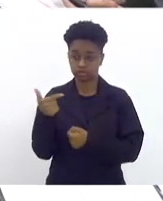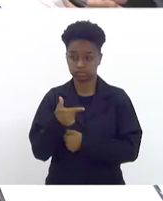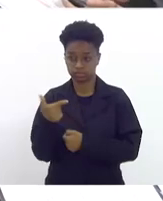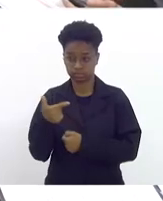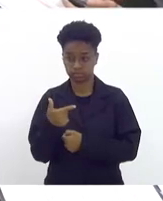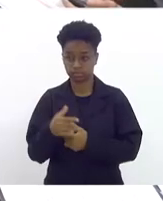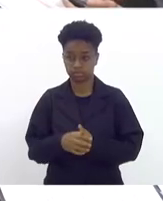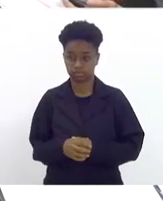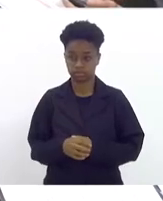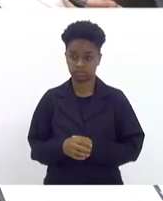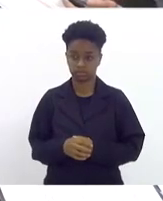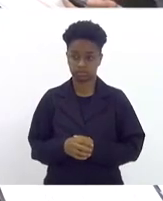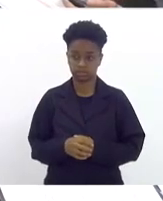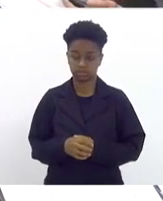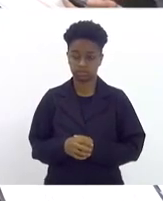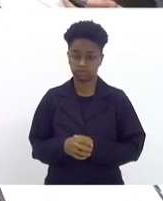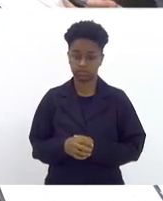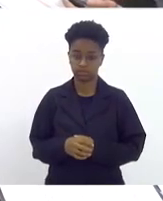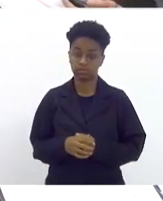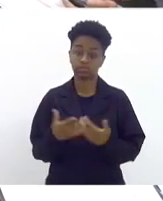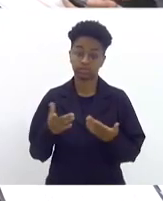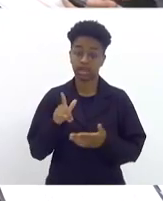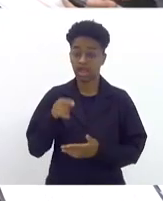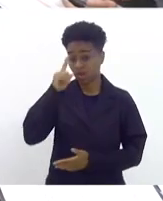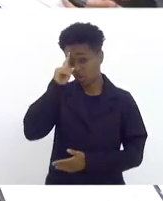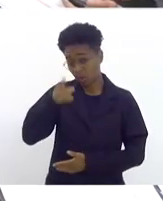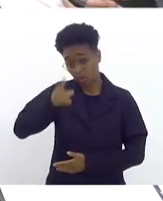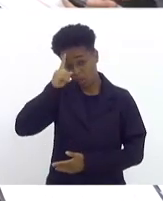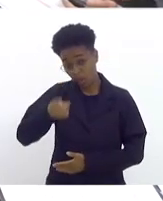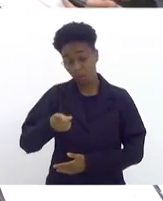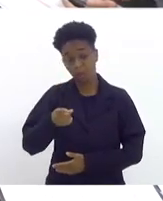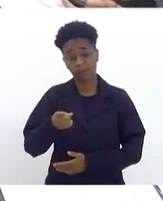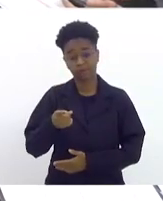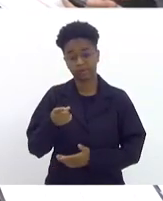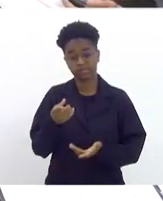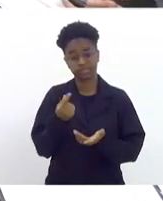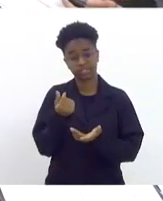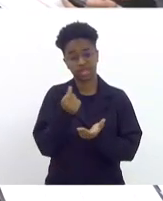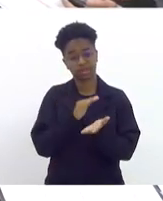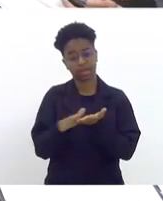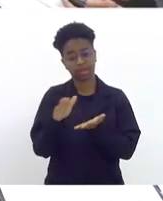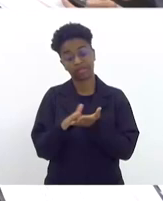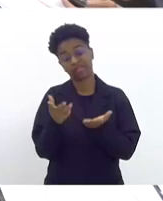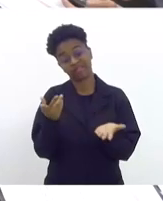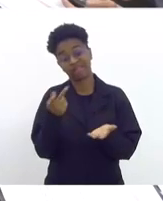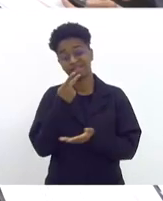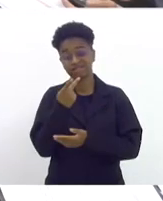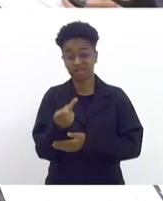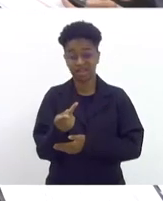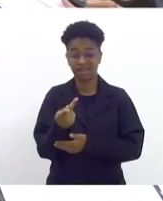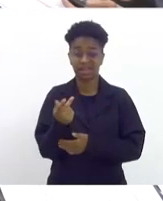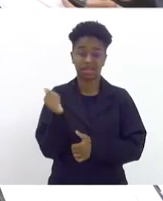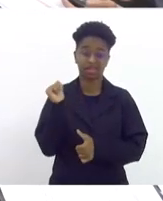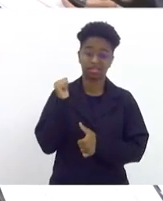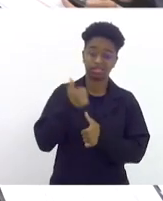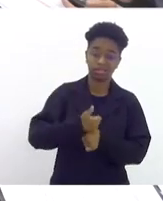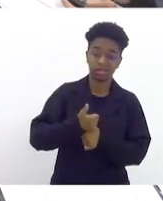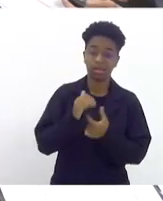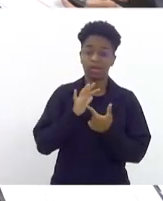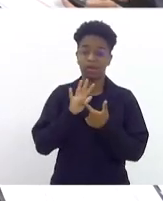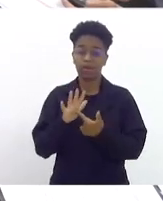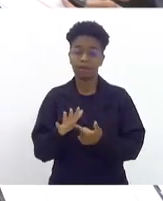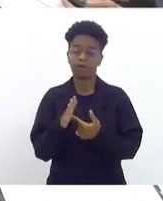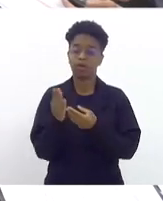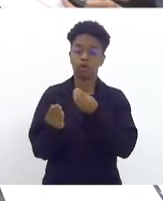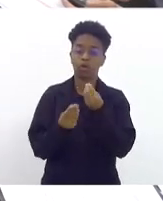um precedente grave é uma questão de imposição de despesas aí vai dizer que tá suprindo o apontamento da fonte